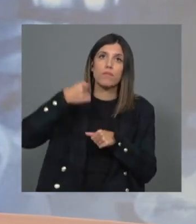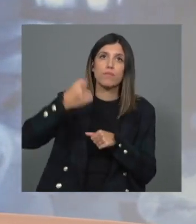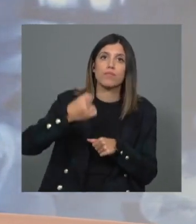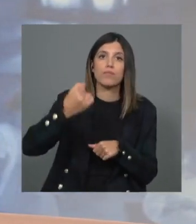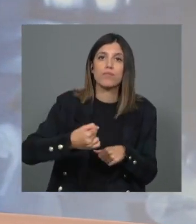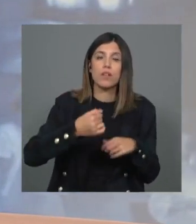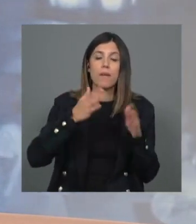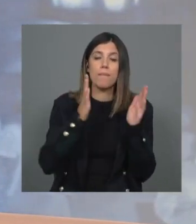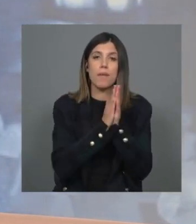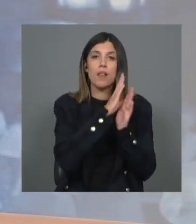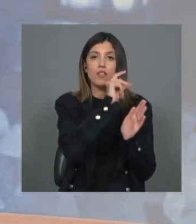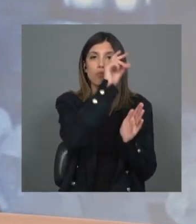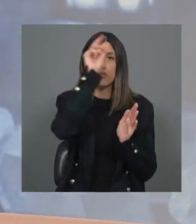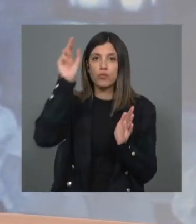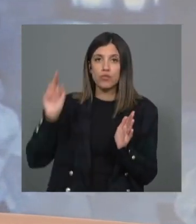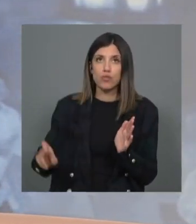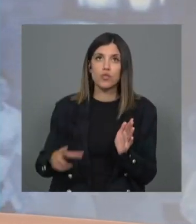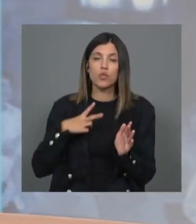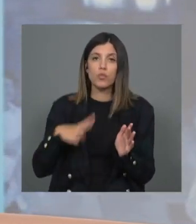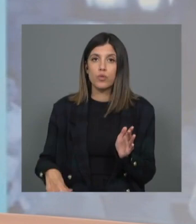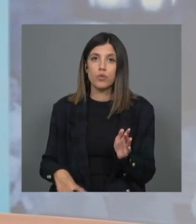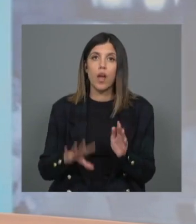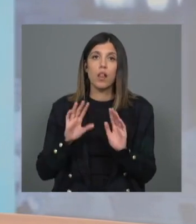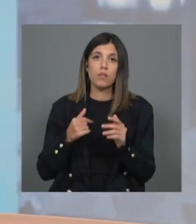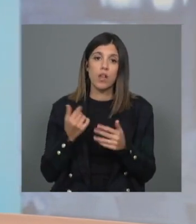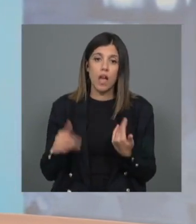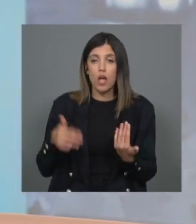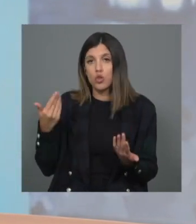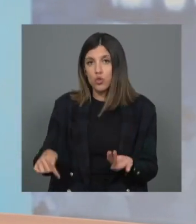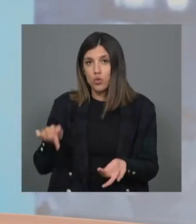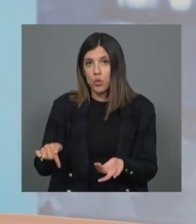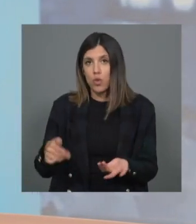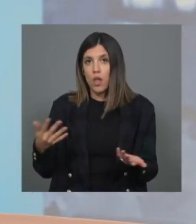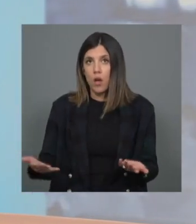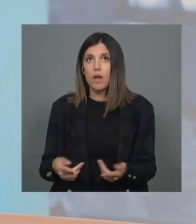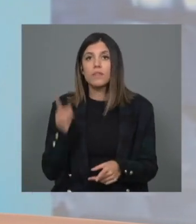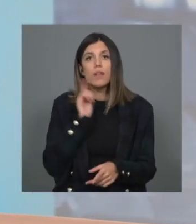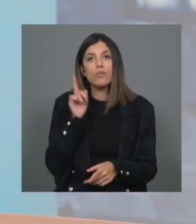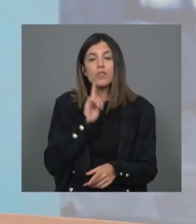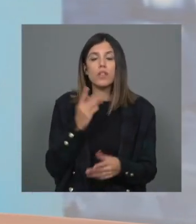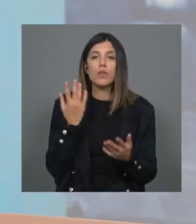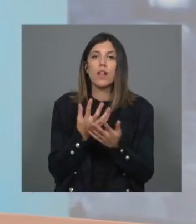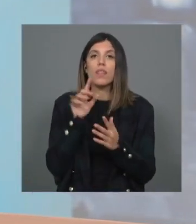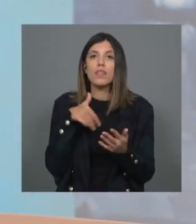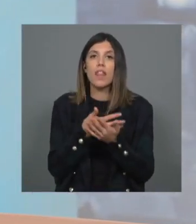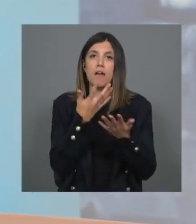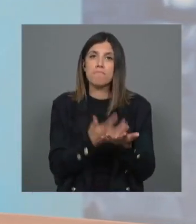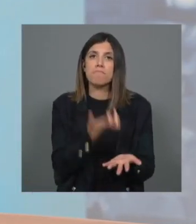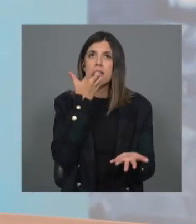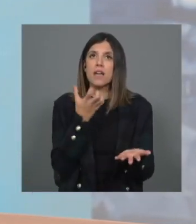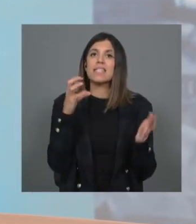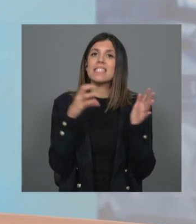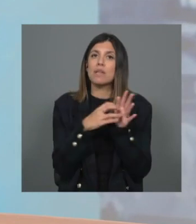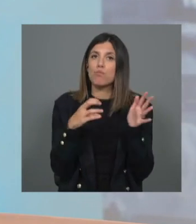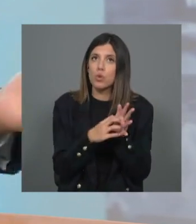país, ainda estão a sul, mas é importante também esta, não apenas visibilidade destes símbolos, mas a forma